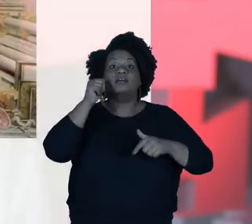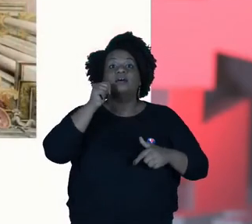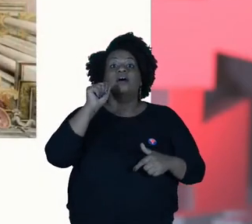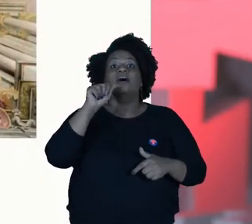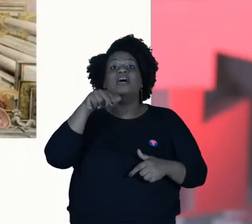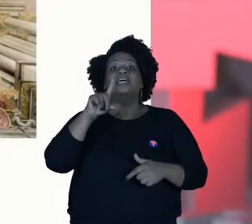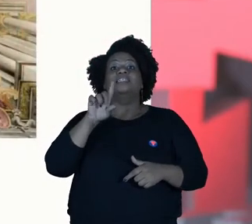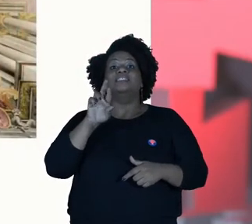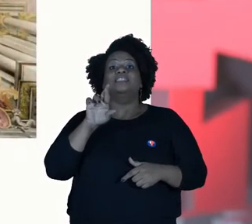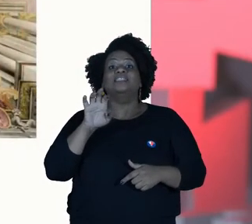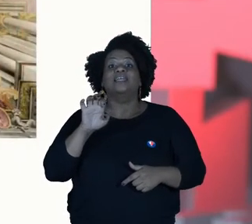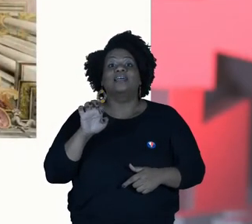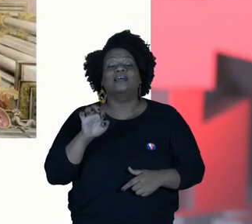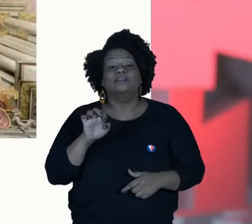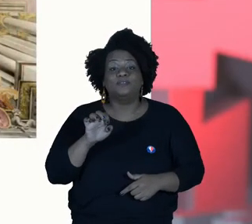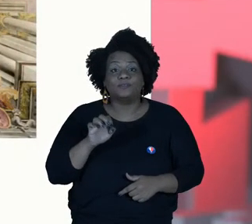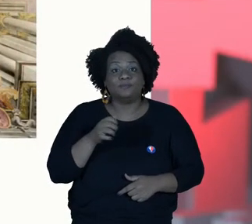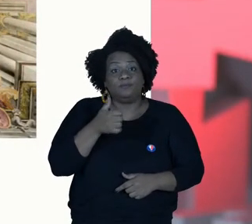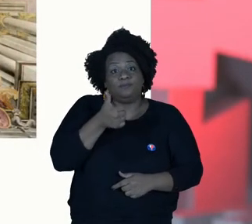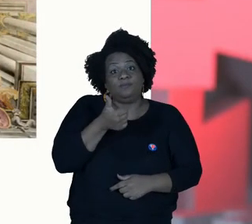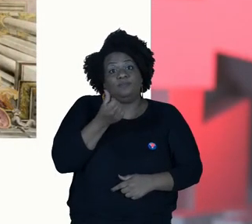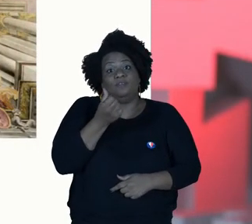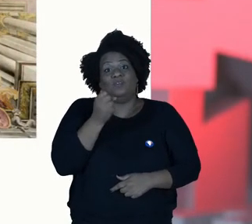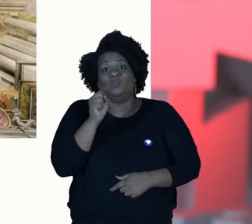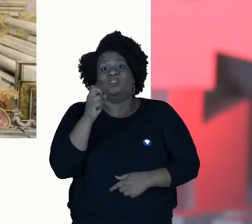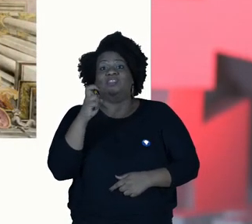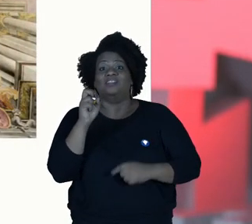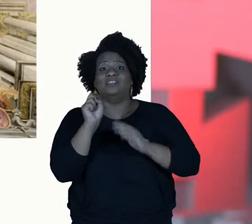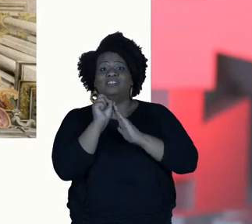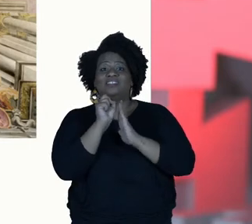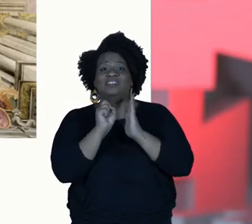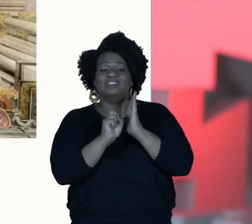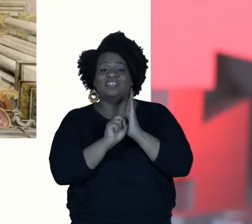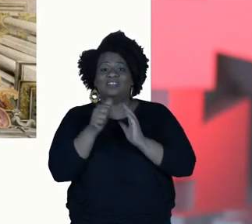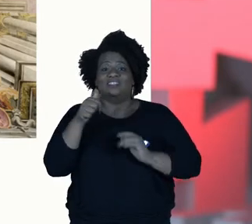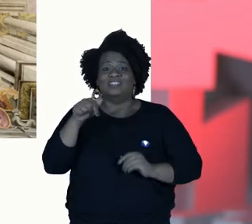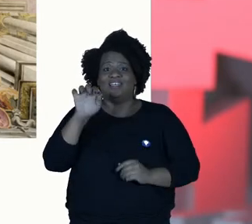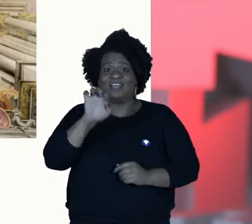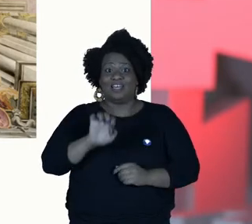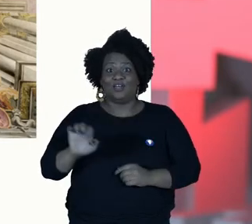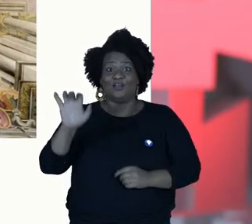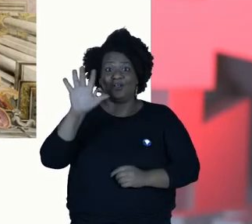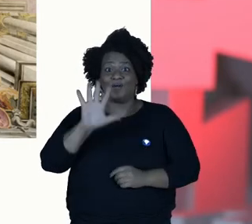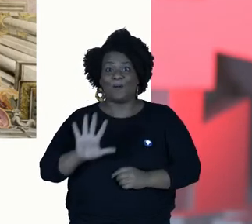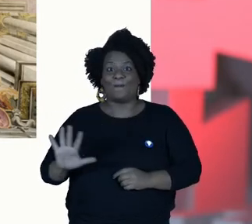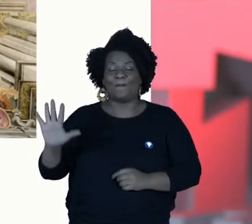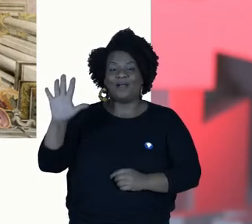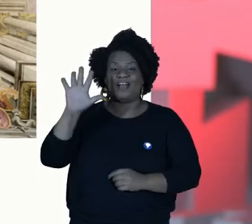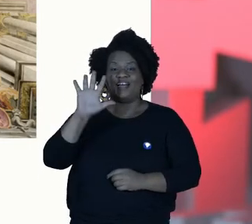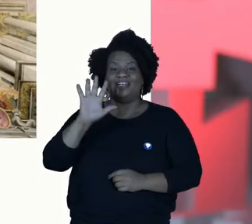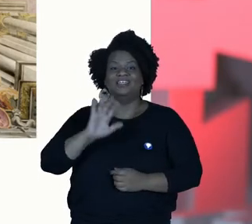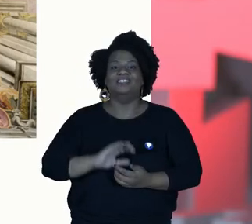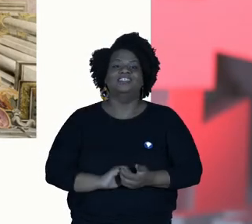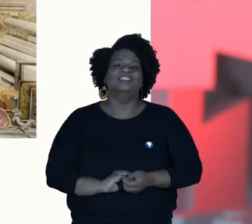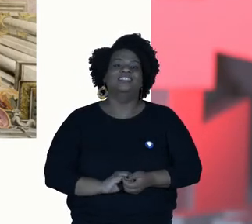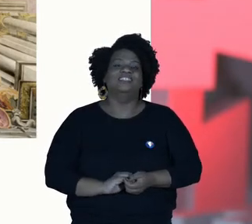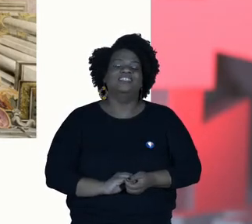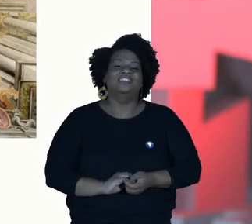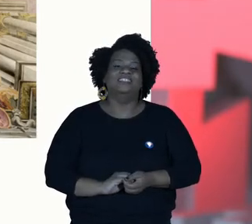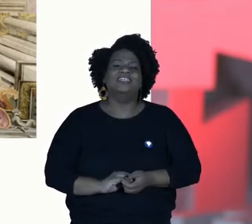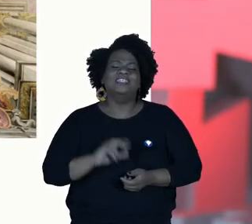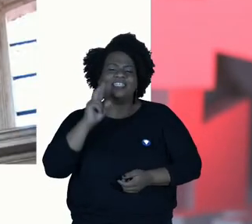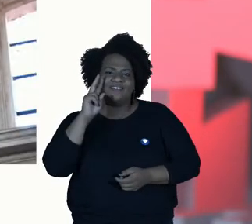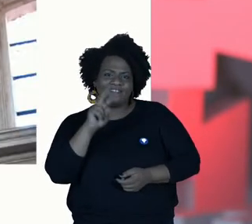Roma. É de 1685, então século XVII na Europa, barroco. E o que que a gente vê